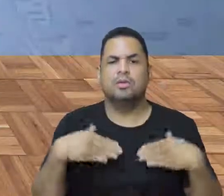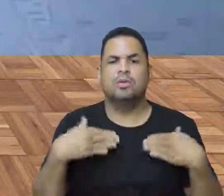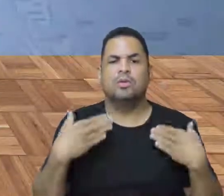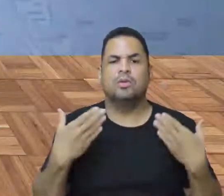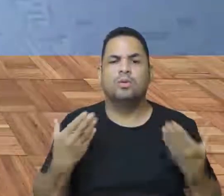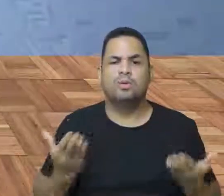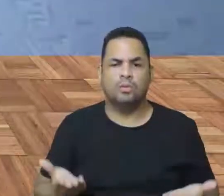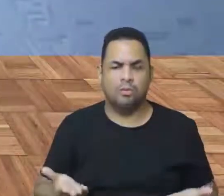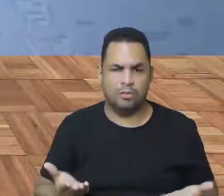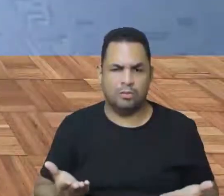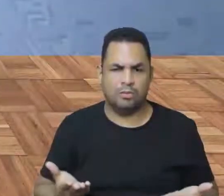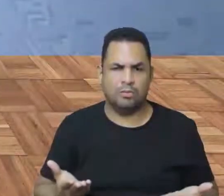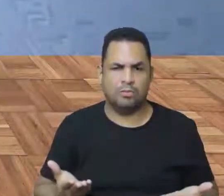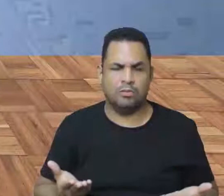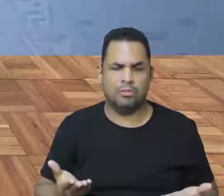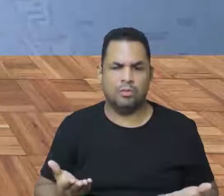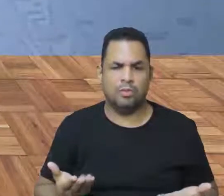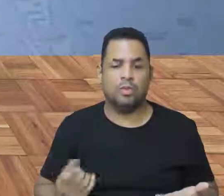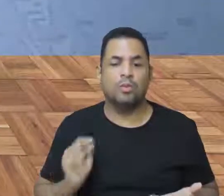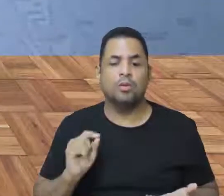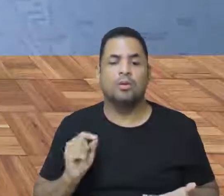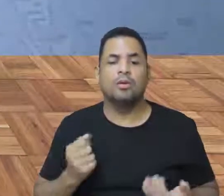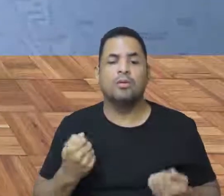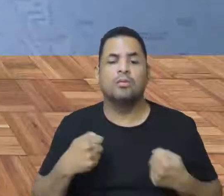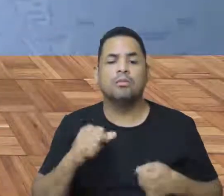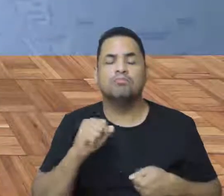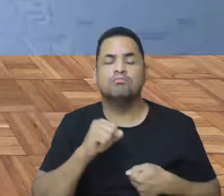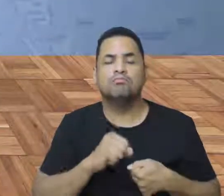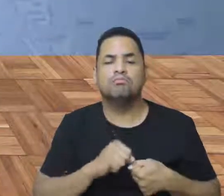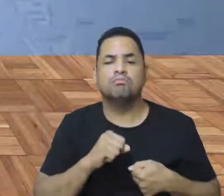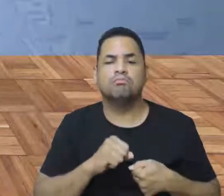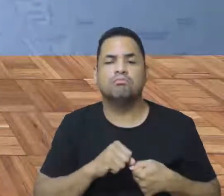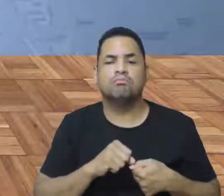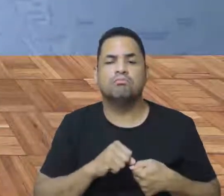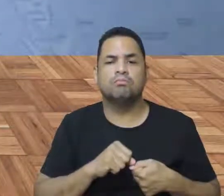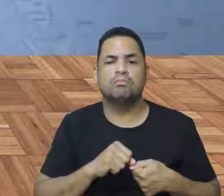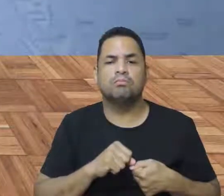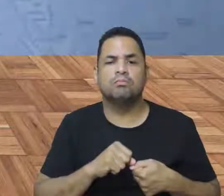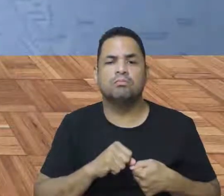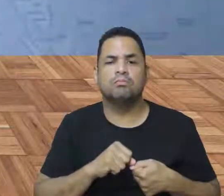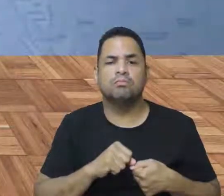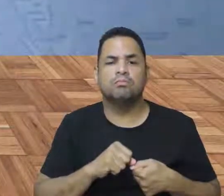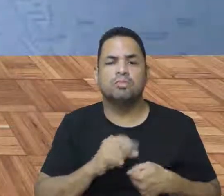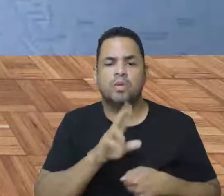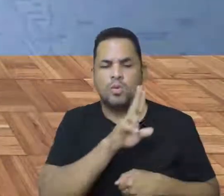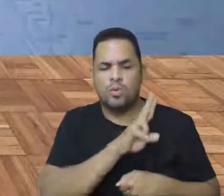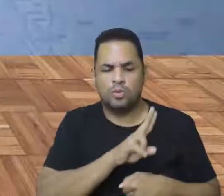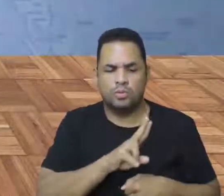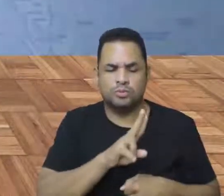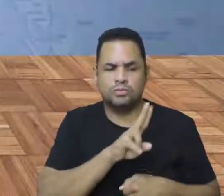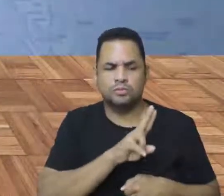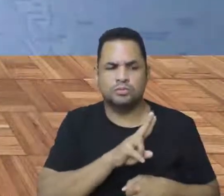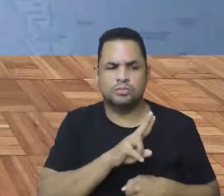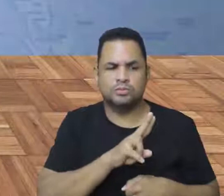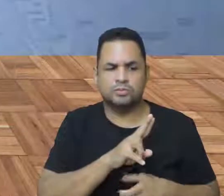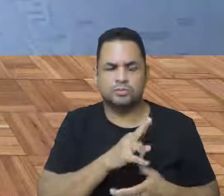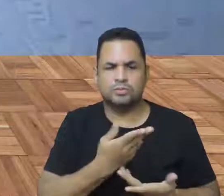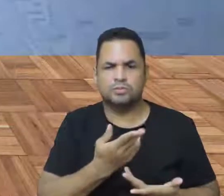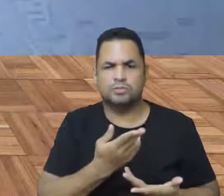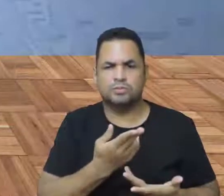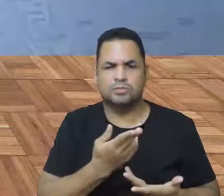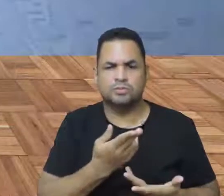é, ou o que é que eu posso fazer para ser um consumidor que